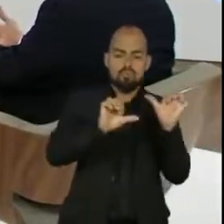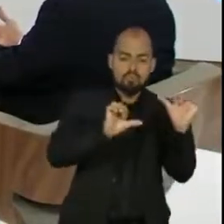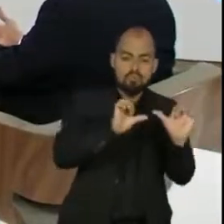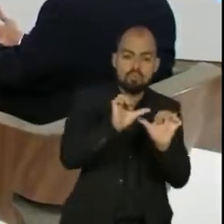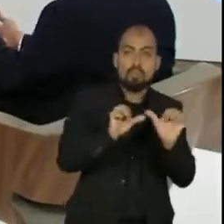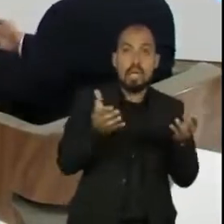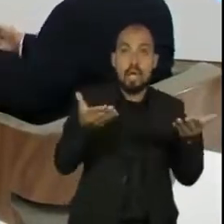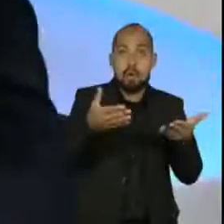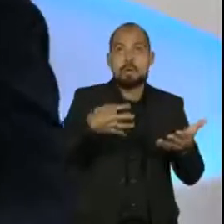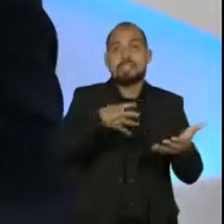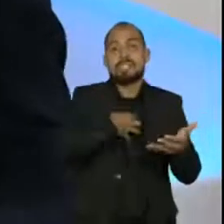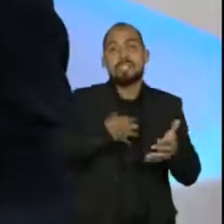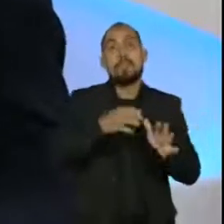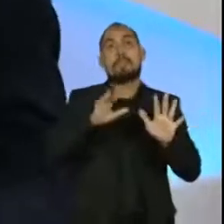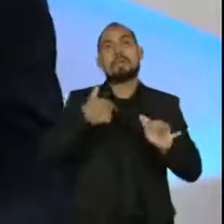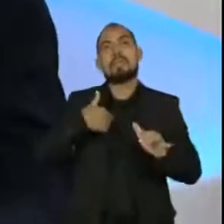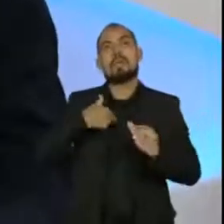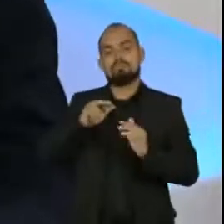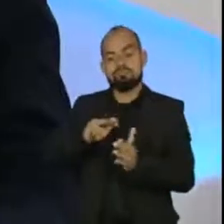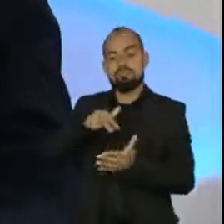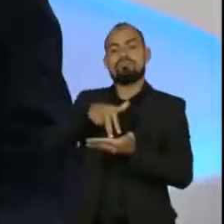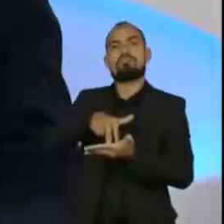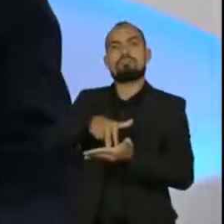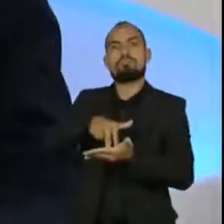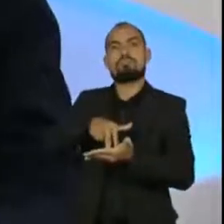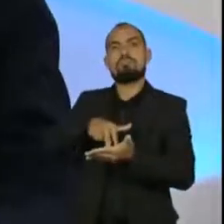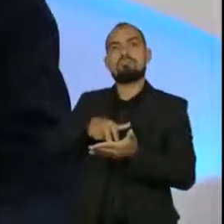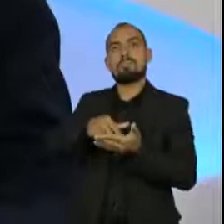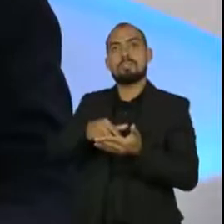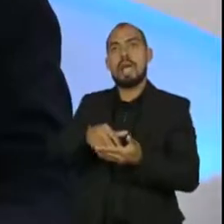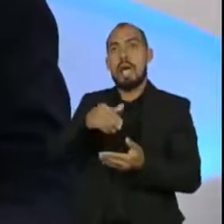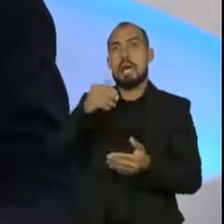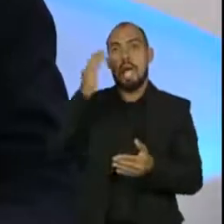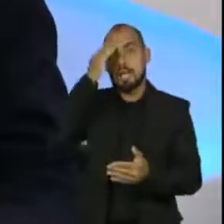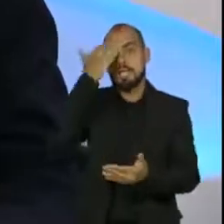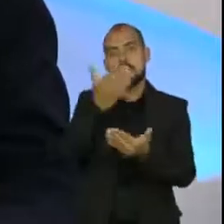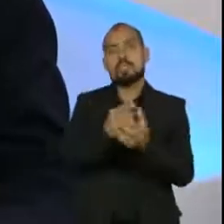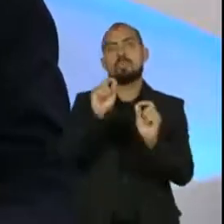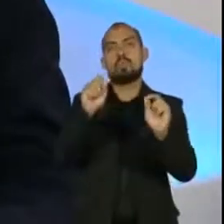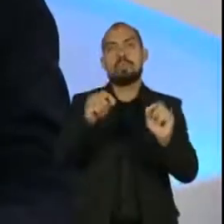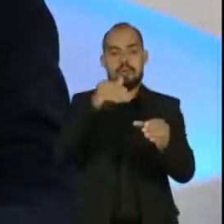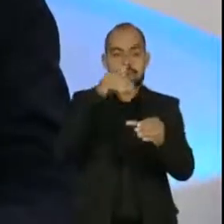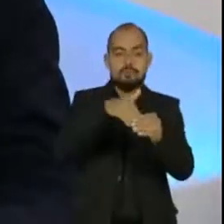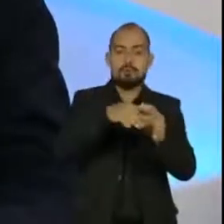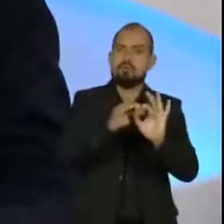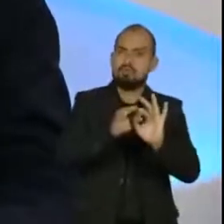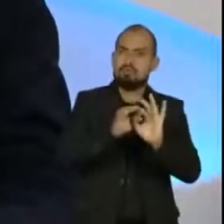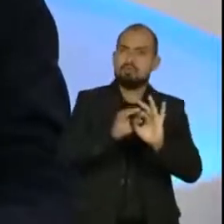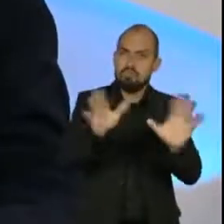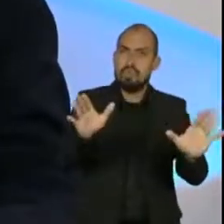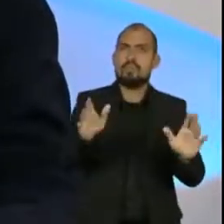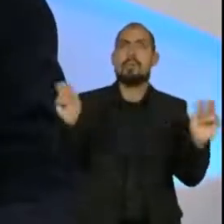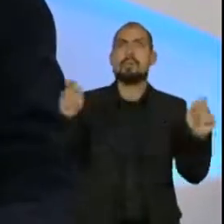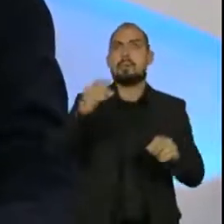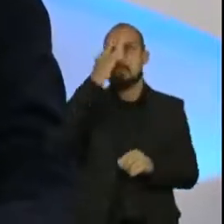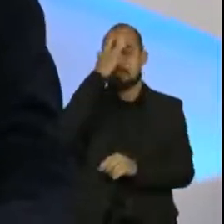agora mas eu sempre defendi sempre defendo o voto aberto para que a gente possa responder à